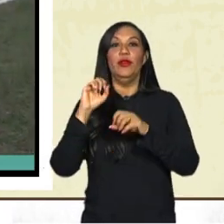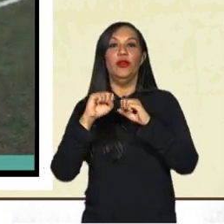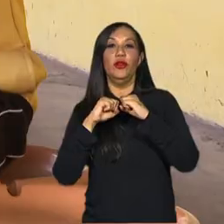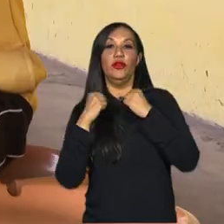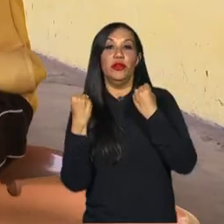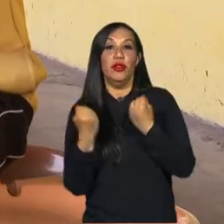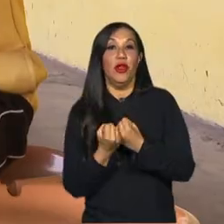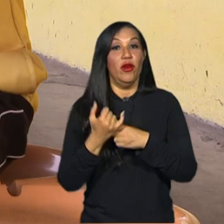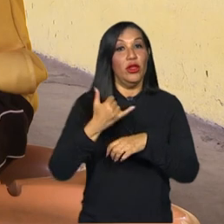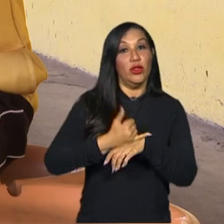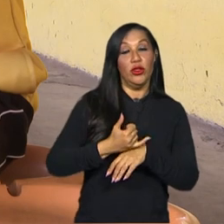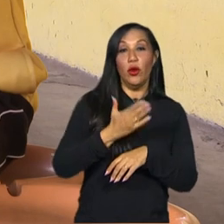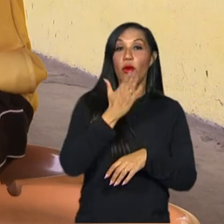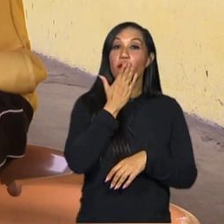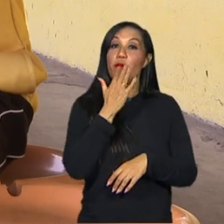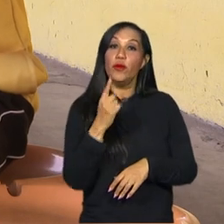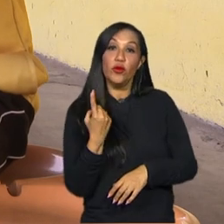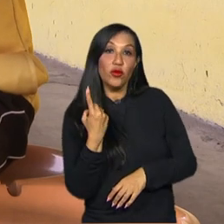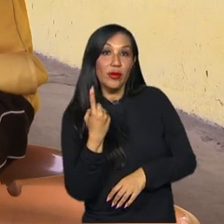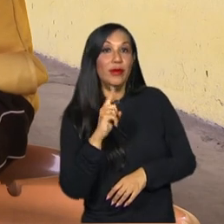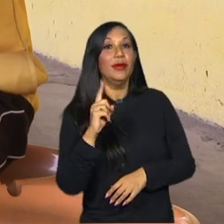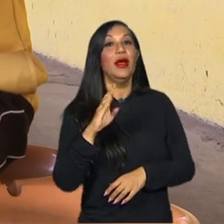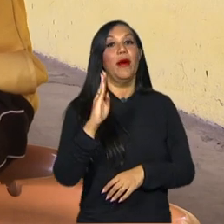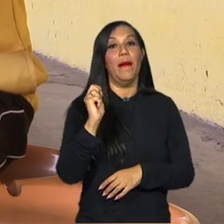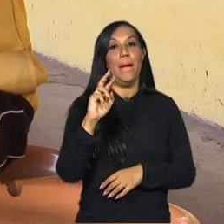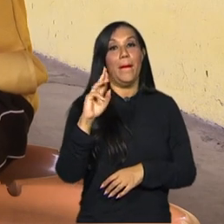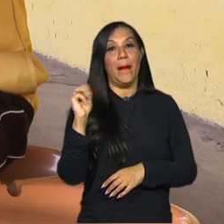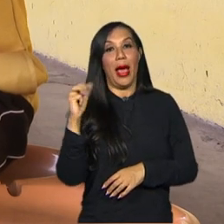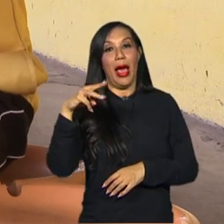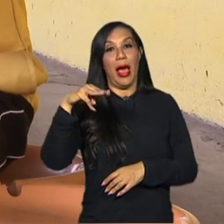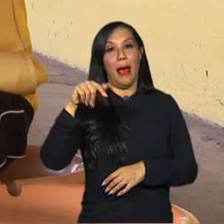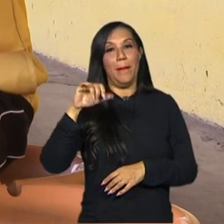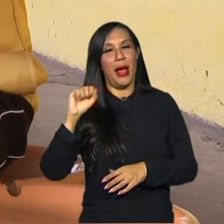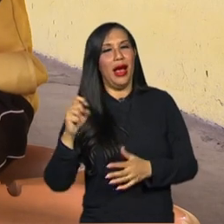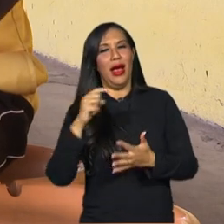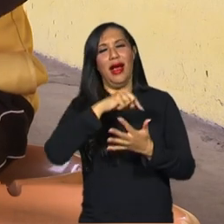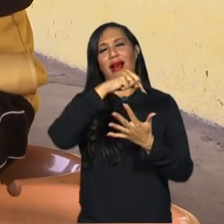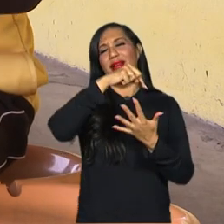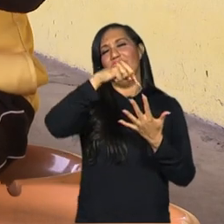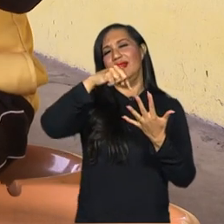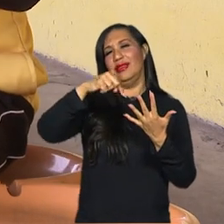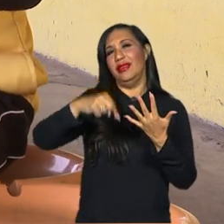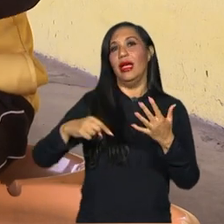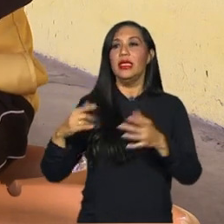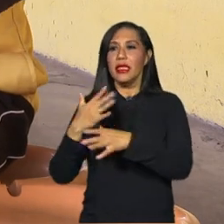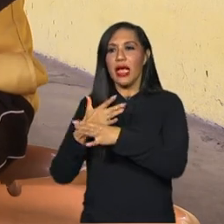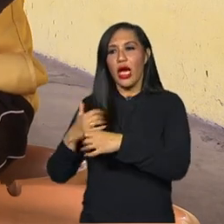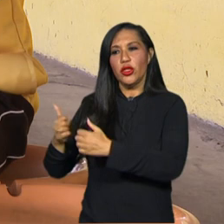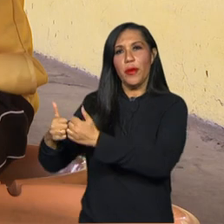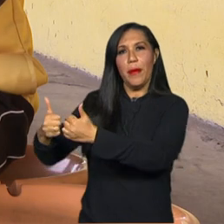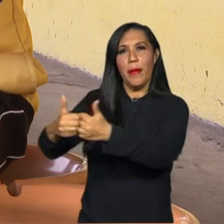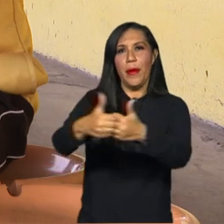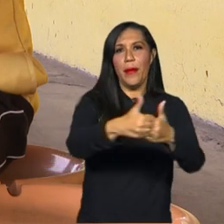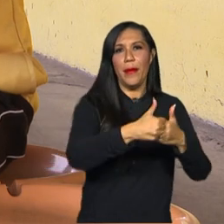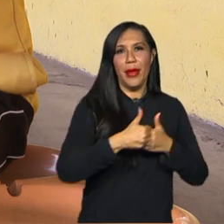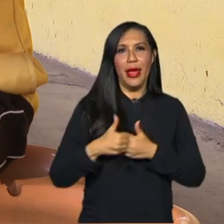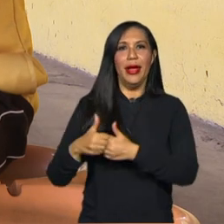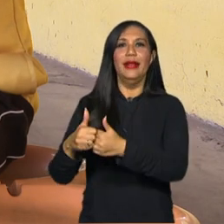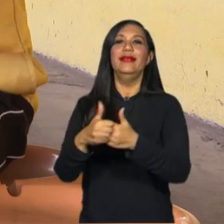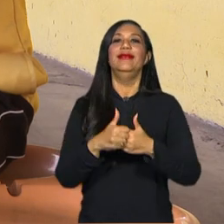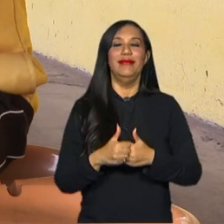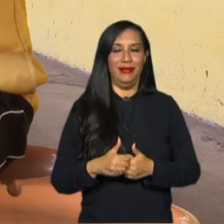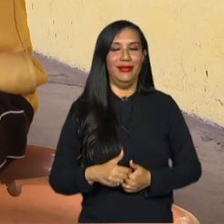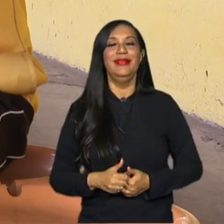só da cidade de Volta Redonda. Ele é de Barra Mansa, ele é de Barra do Piraí, de Resende, de Pinheiral, dessa cidade. Aqui é o nosso